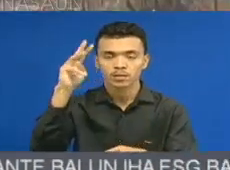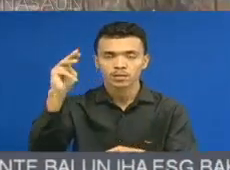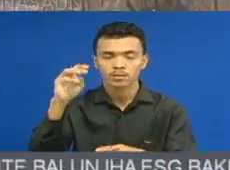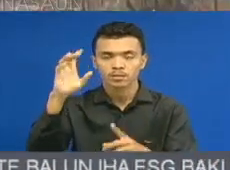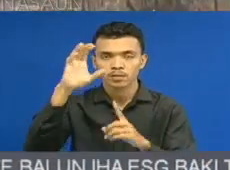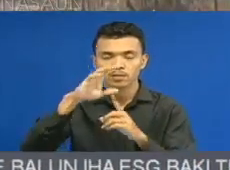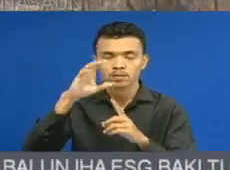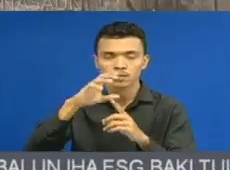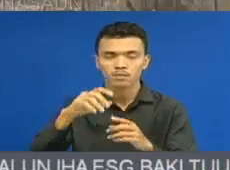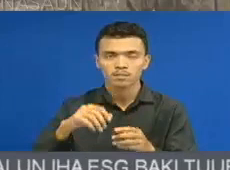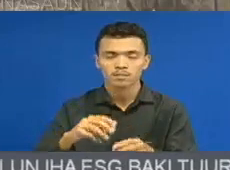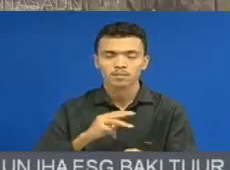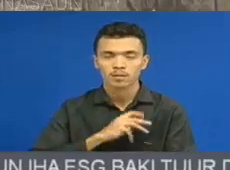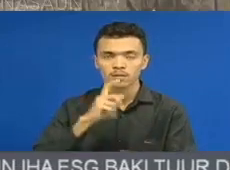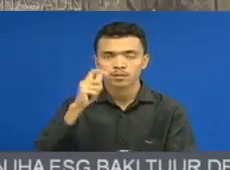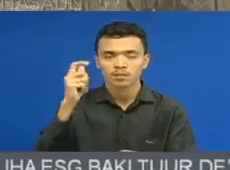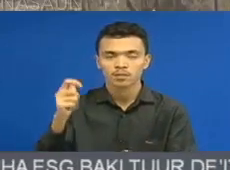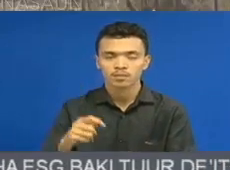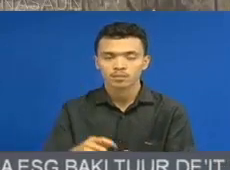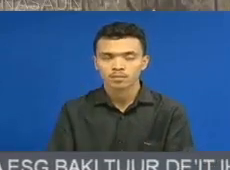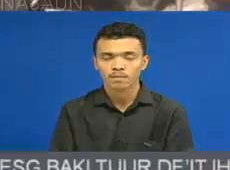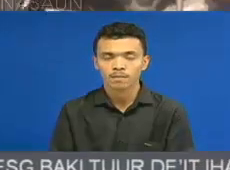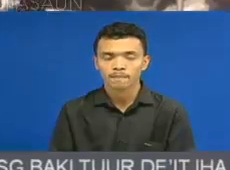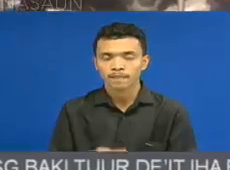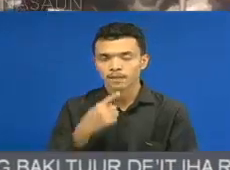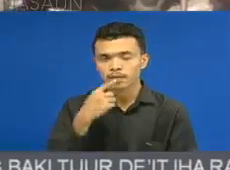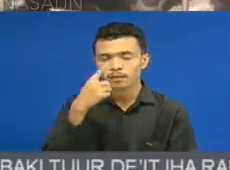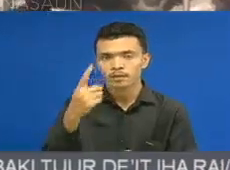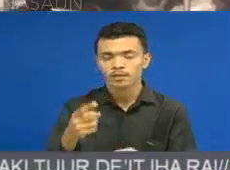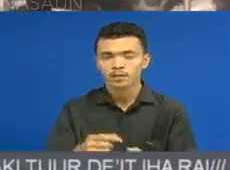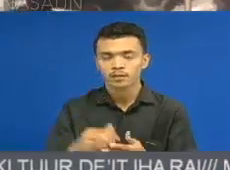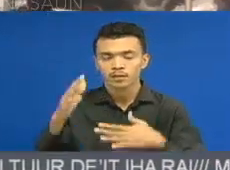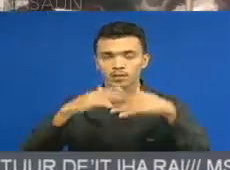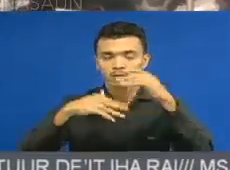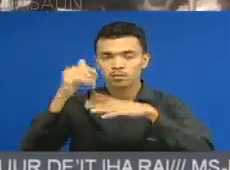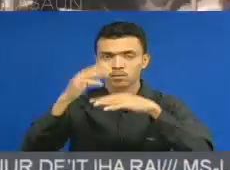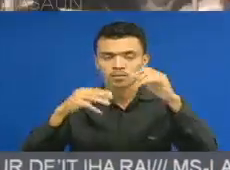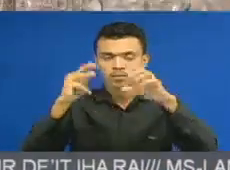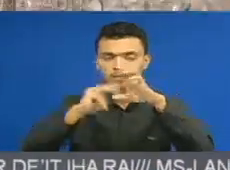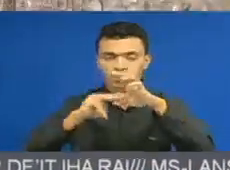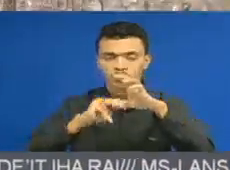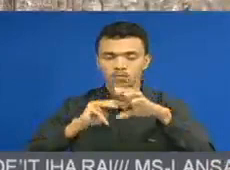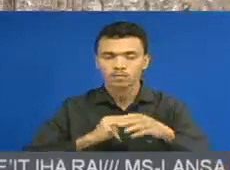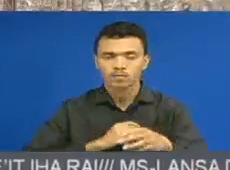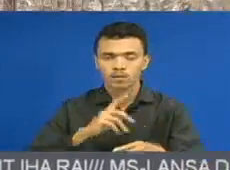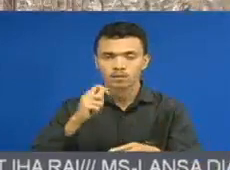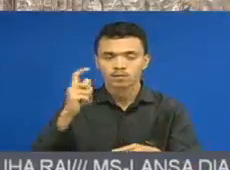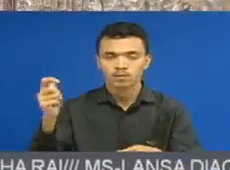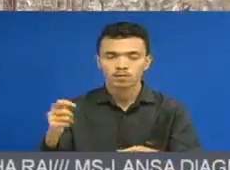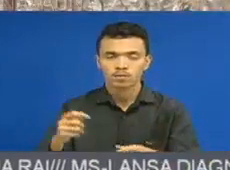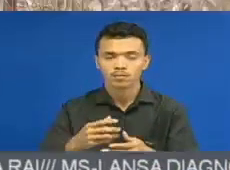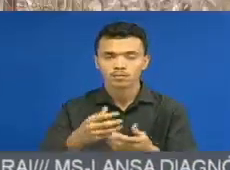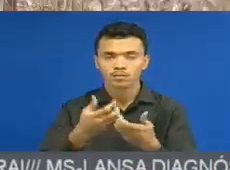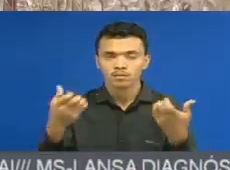Departamento PDIM Manatutu, André de Fátima Vegas confirma, construção mercado municipal Manatutu, faiba projeto